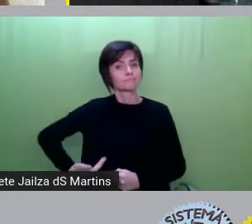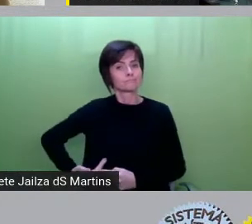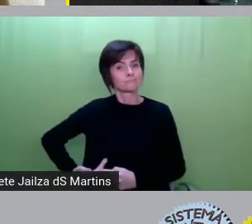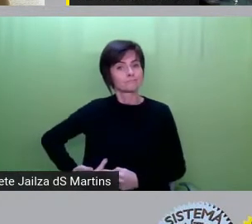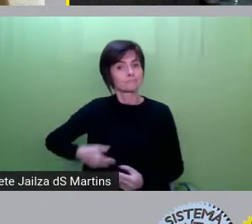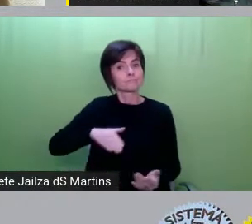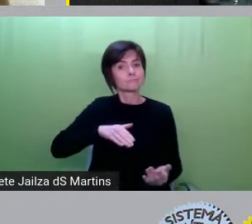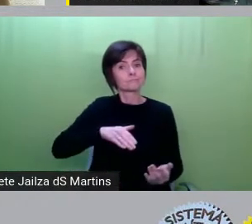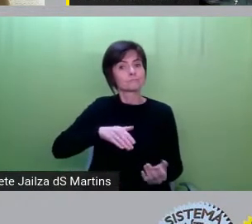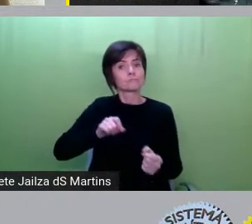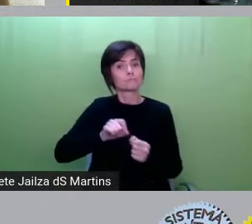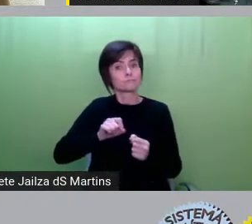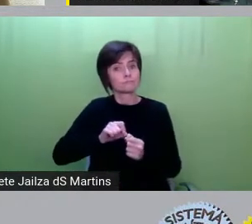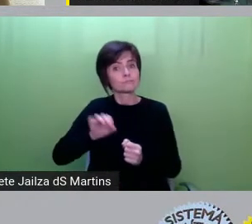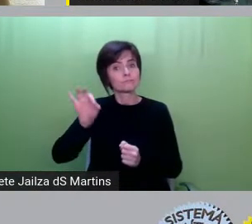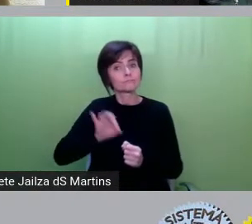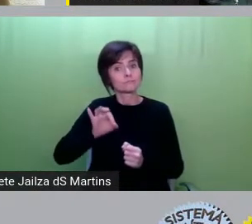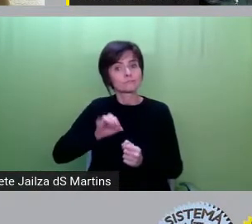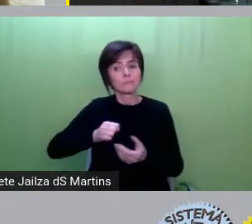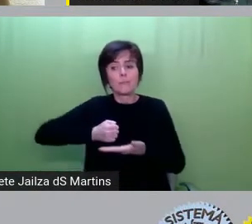produza superávit primário.